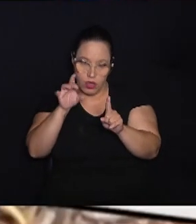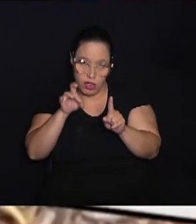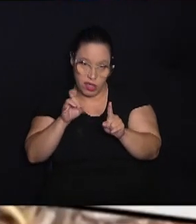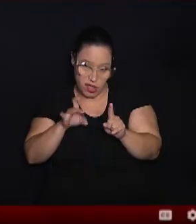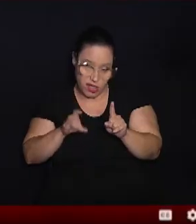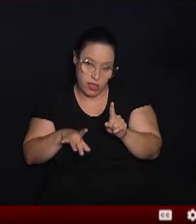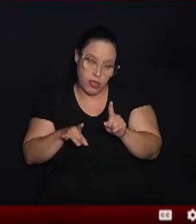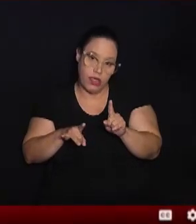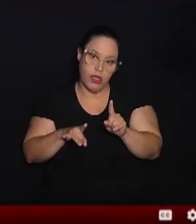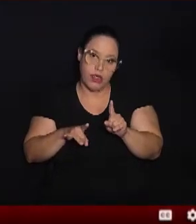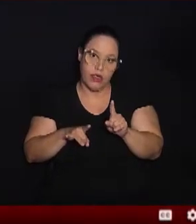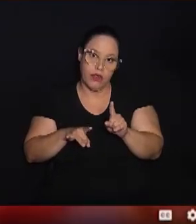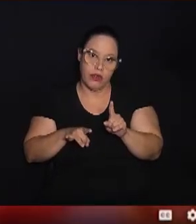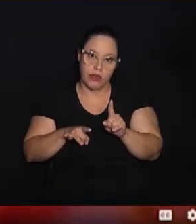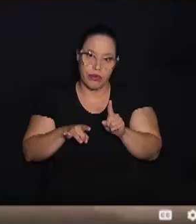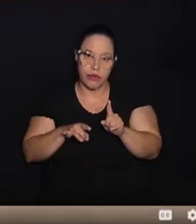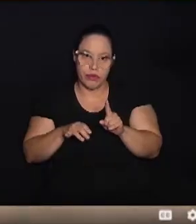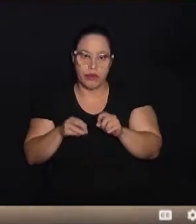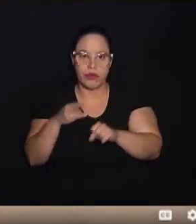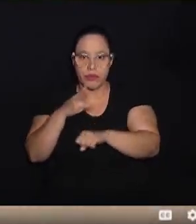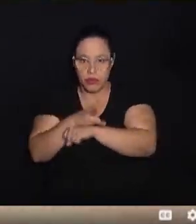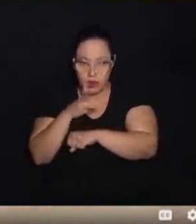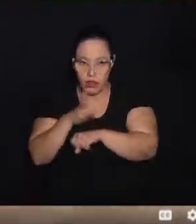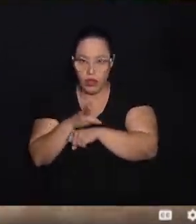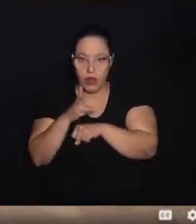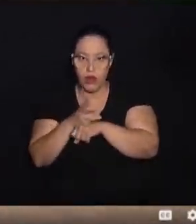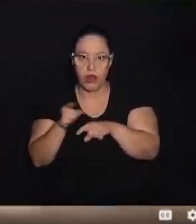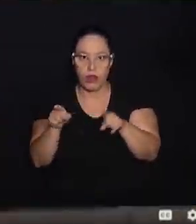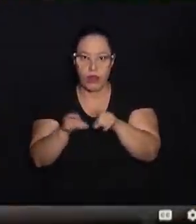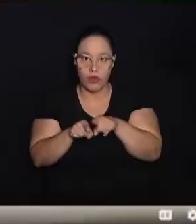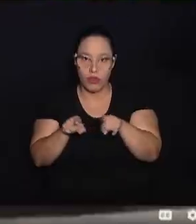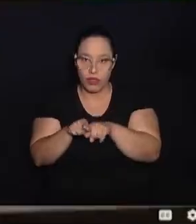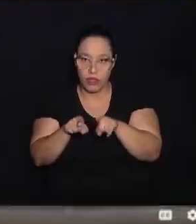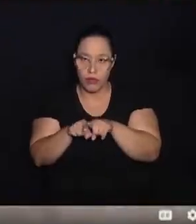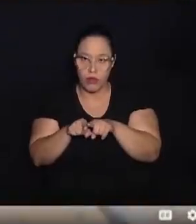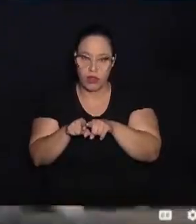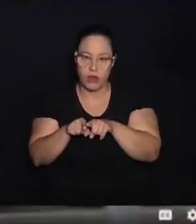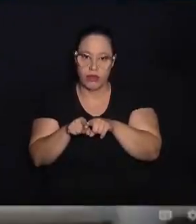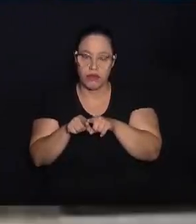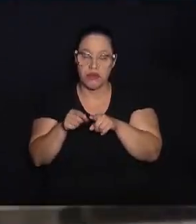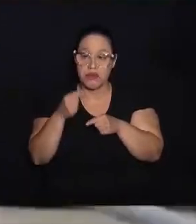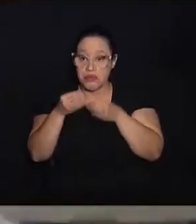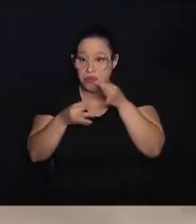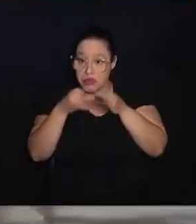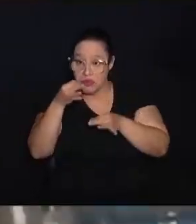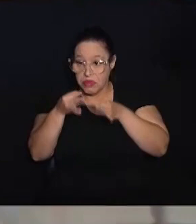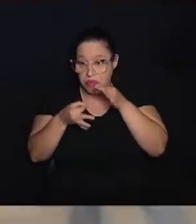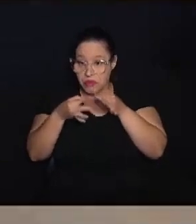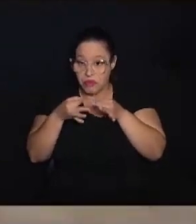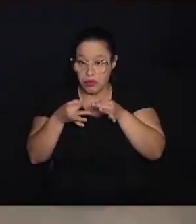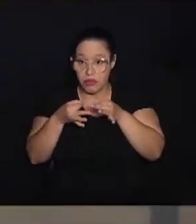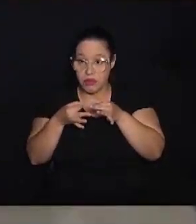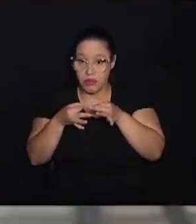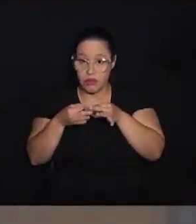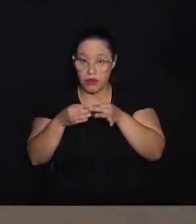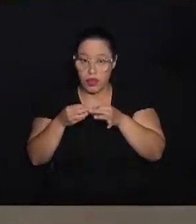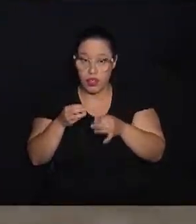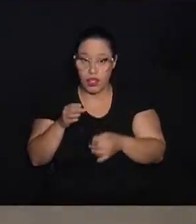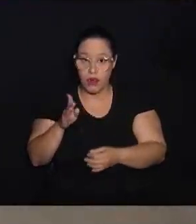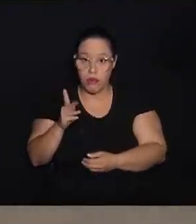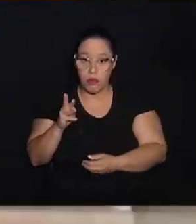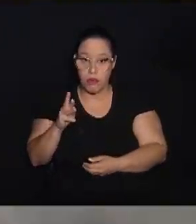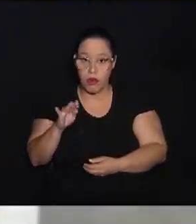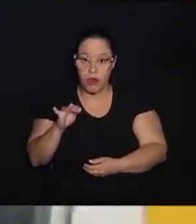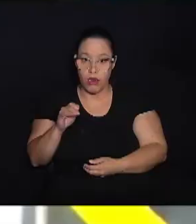claro tem lá o WhatsApp também tem contato Instagram a pessoa sugere o que ela quiser e é feito na Gibiteca de Campinas que esse prédio que tá